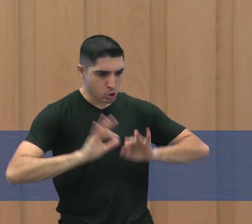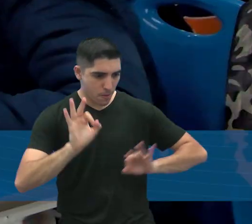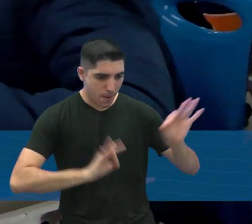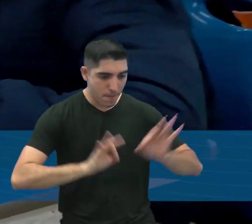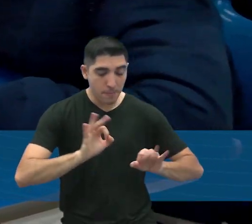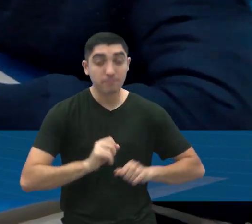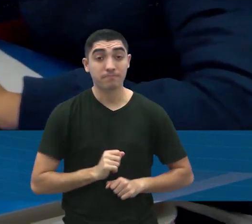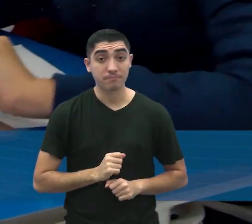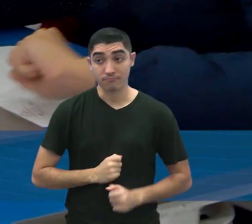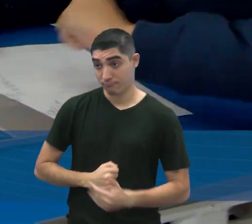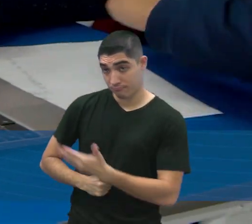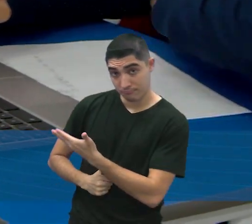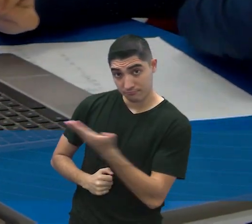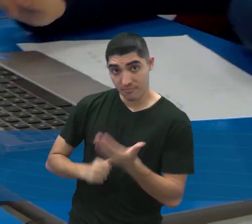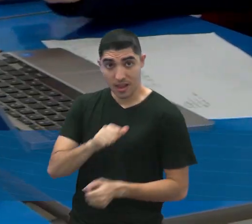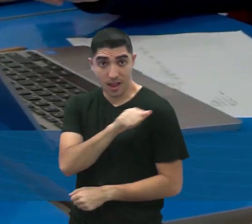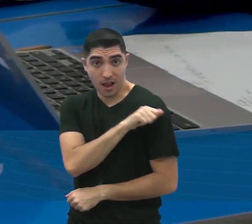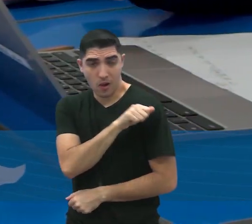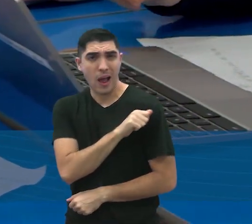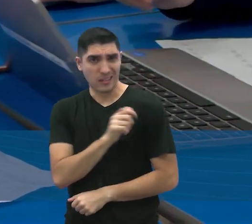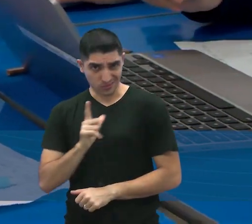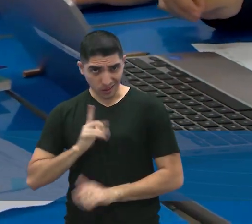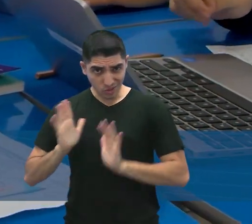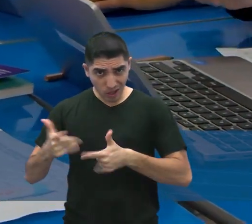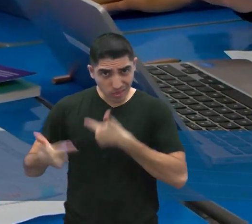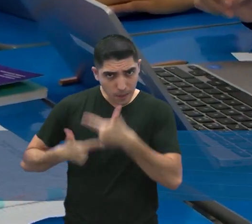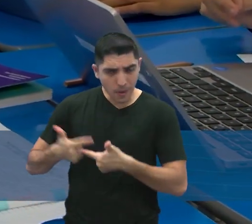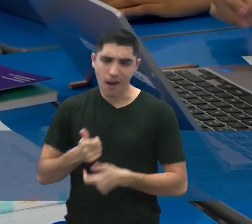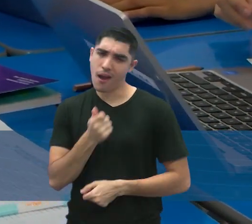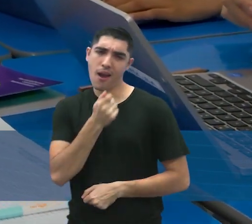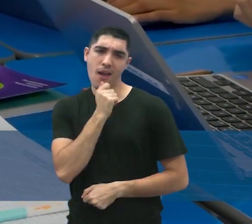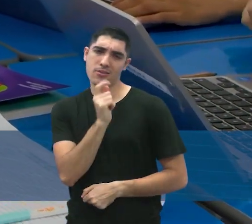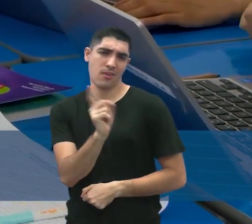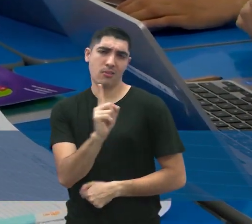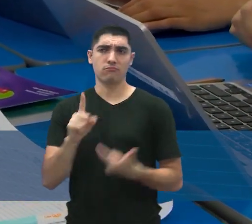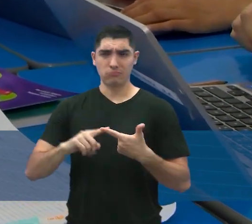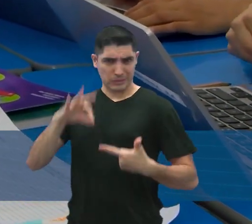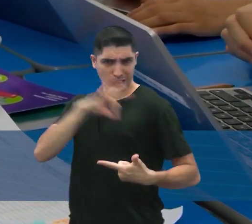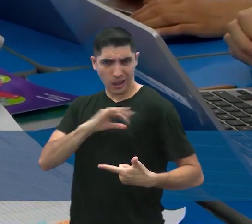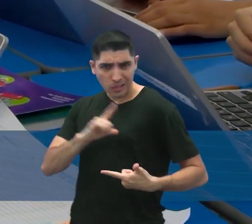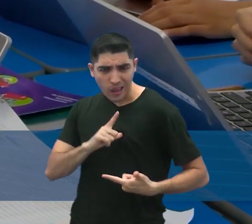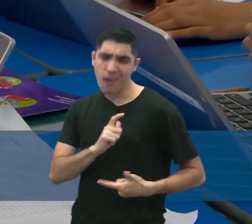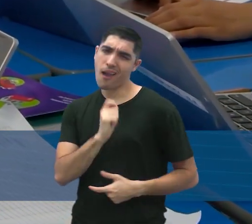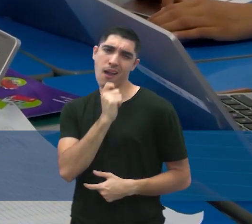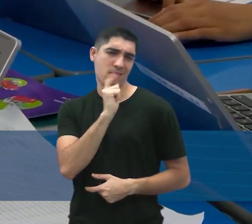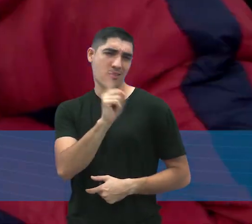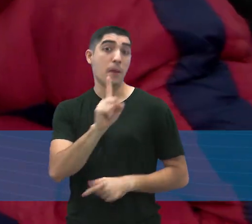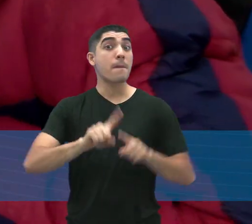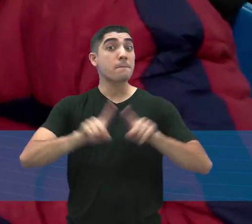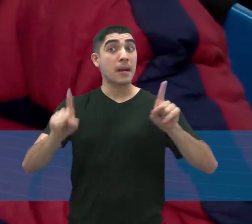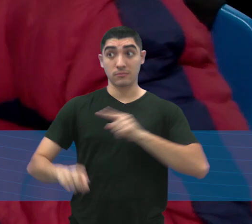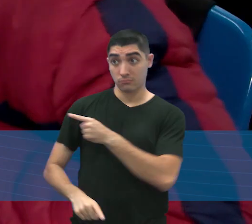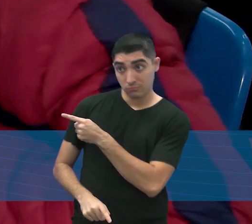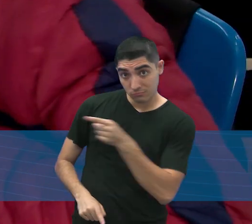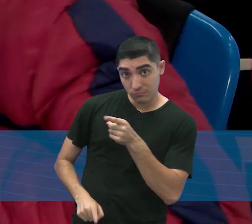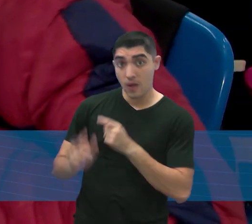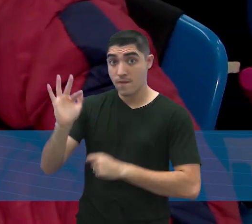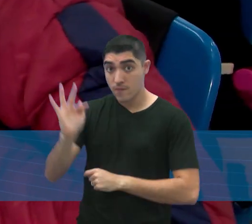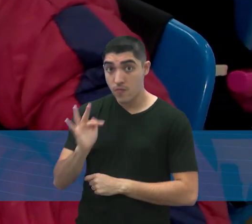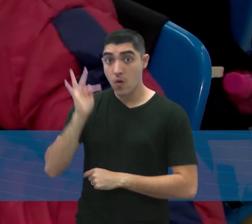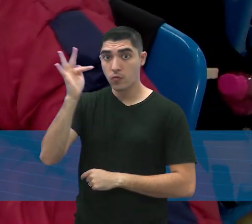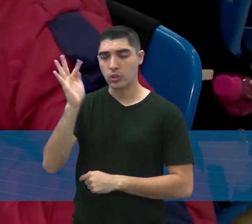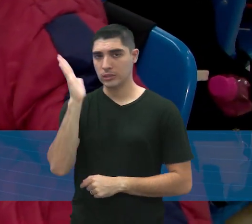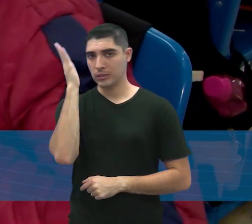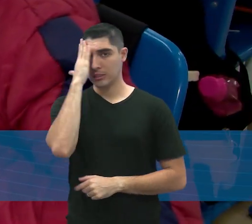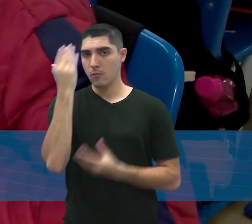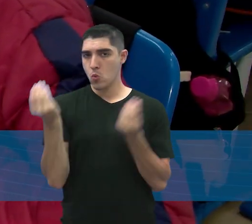de aula. Esses jovens ainda não têm emprego, tampouco possuem renda própria, mas no futuro eles certamente